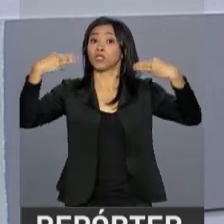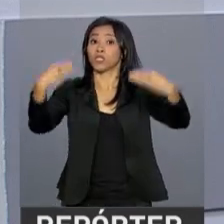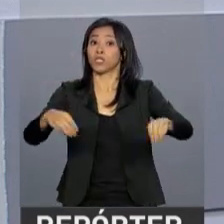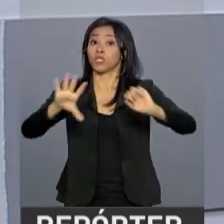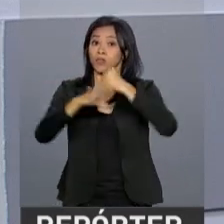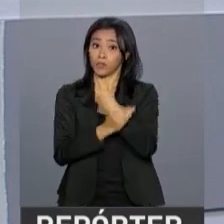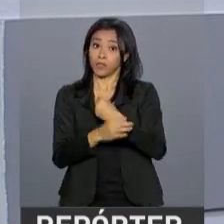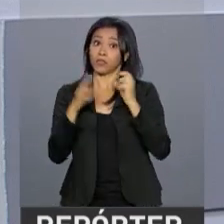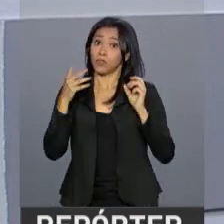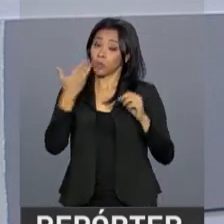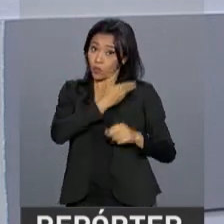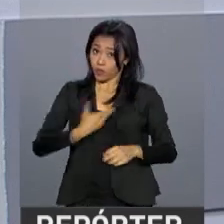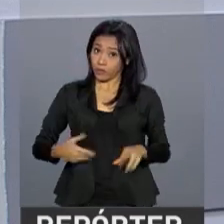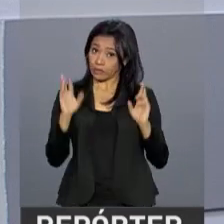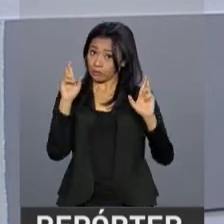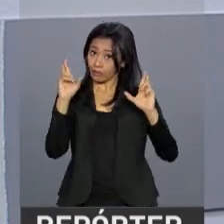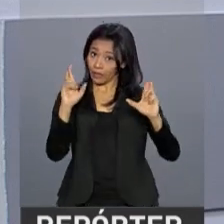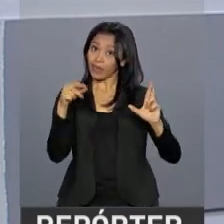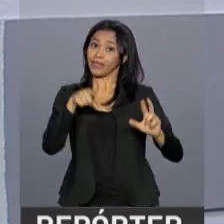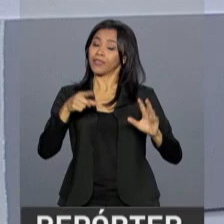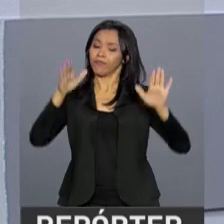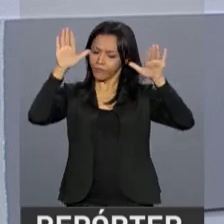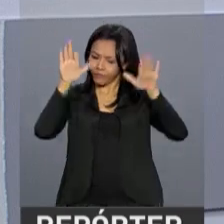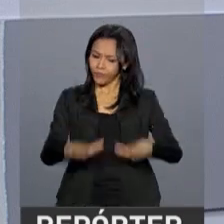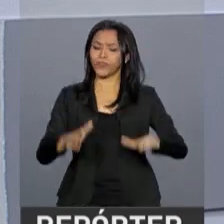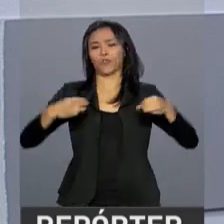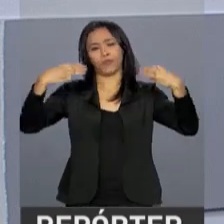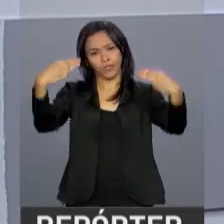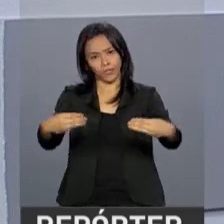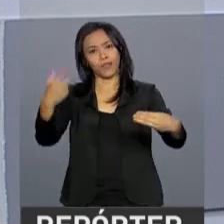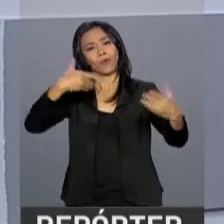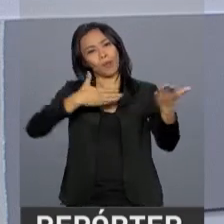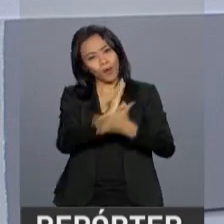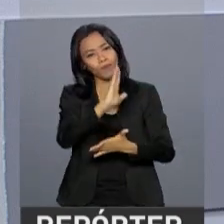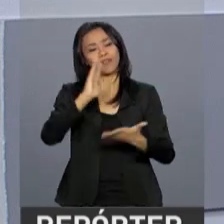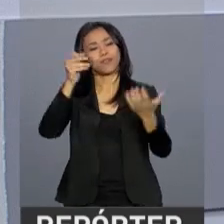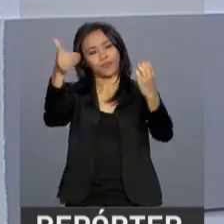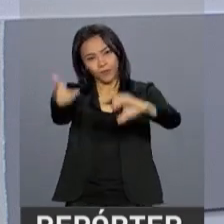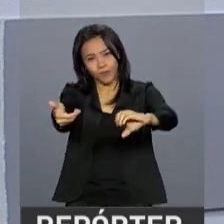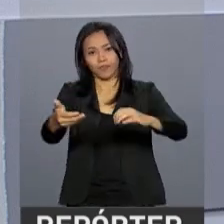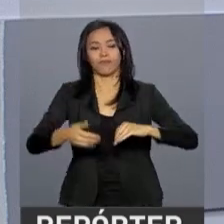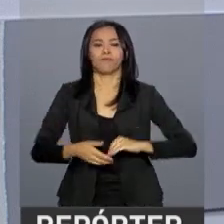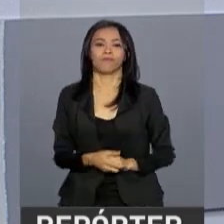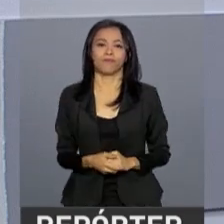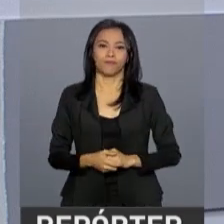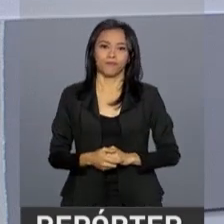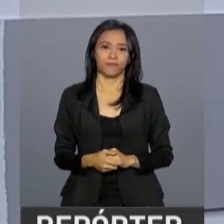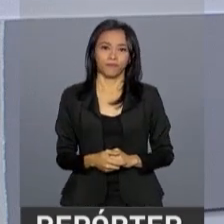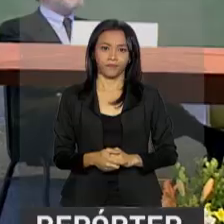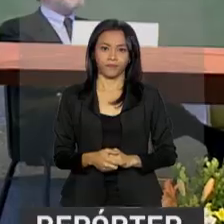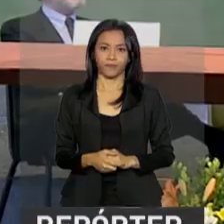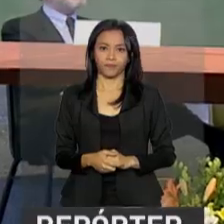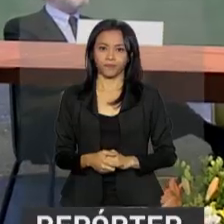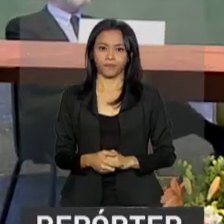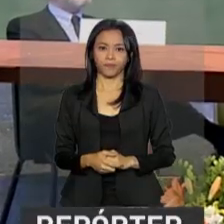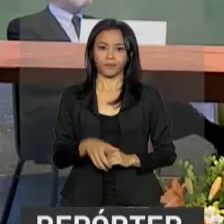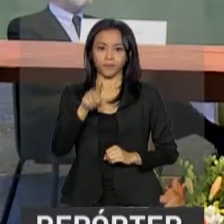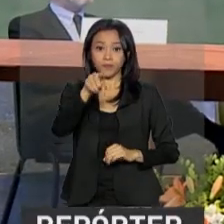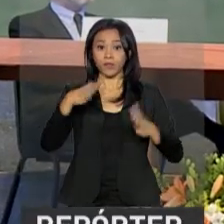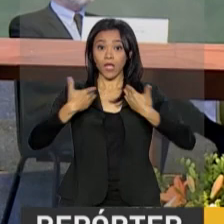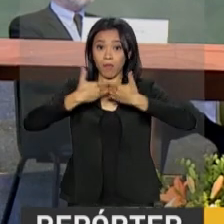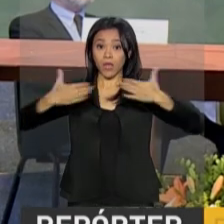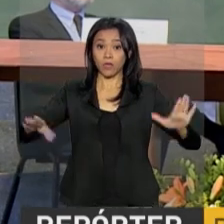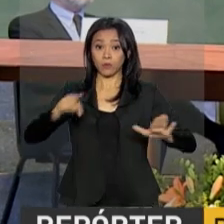expectativa do governo é de que a pasta se torne permanente com a aprovação do congresso nacional na abertura